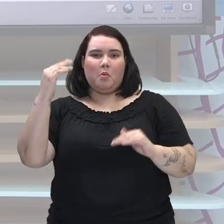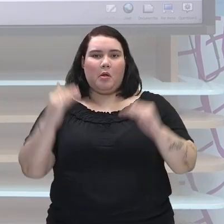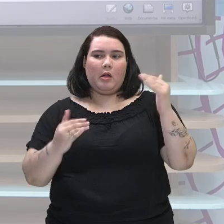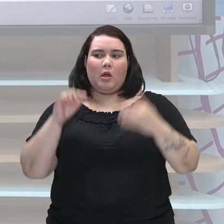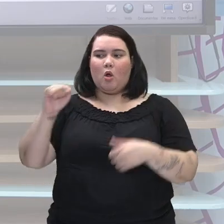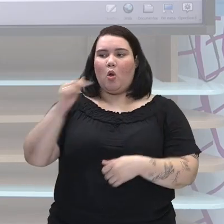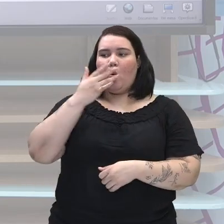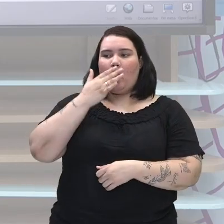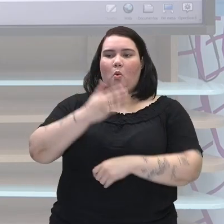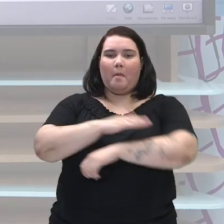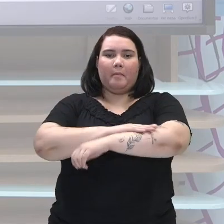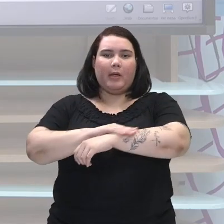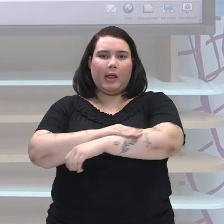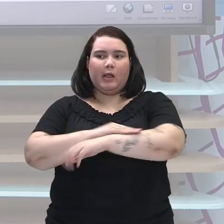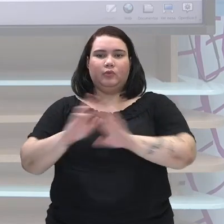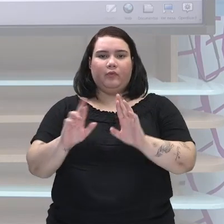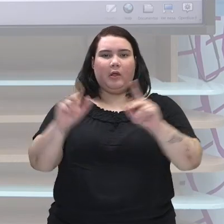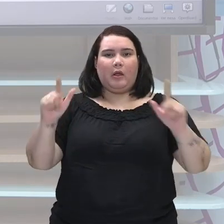pele.